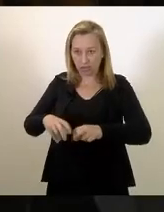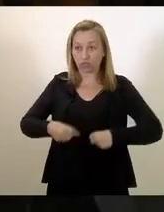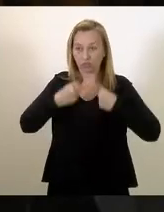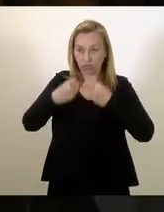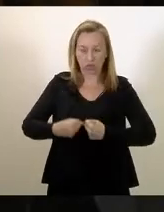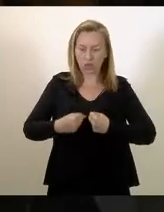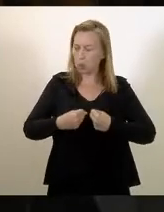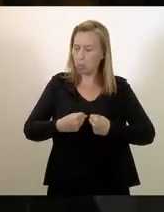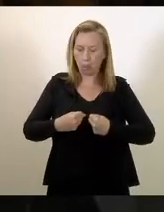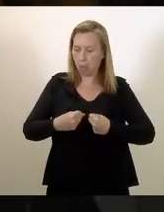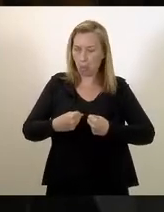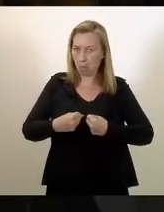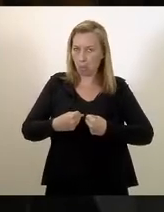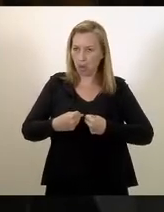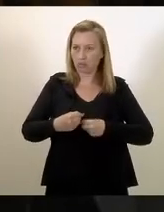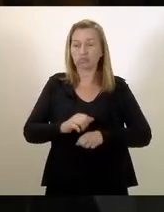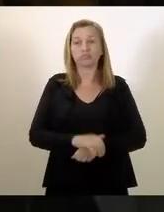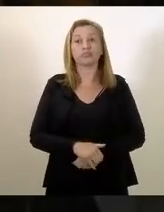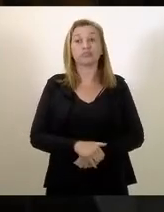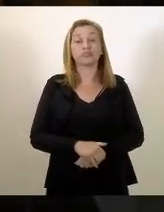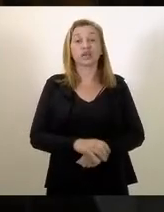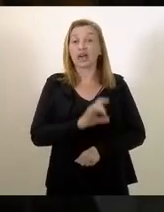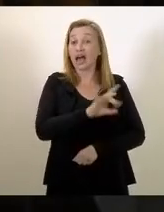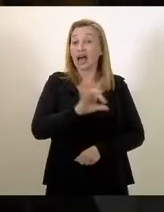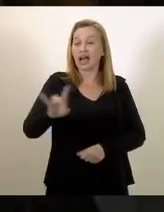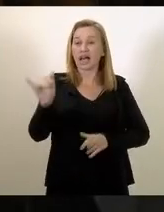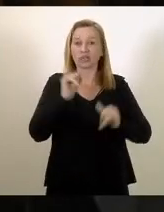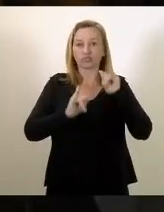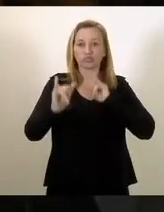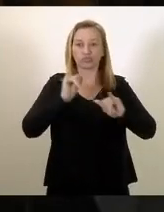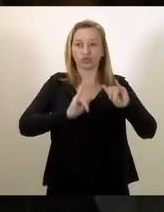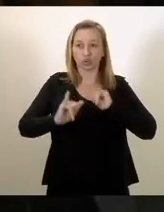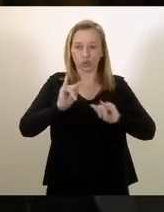não a cada notícia